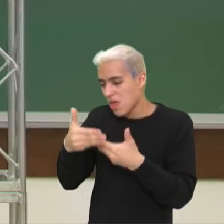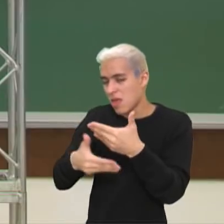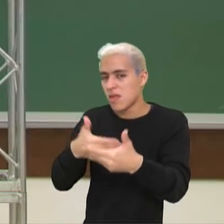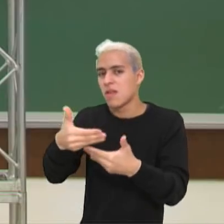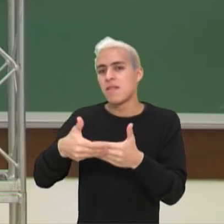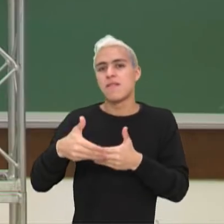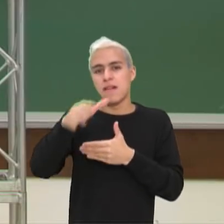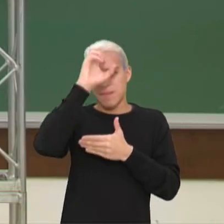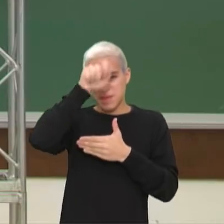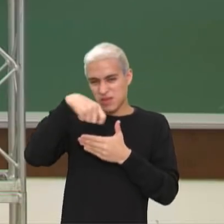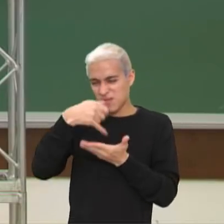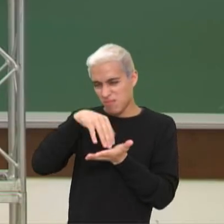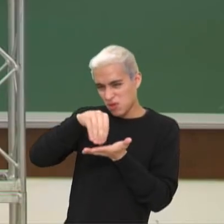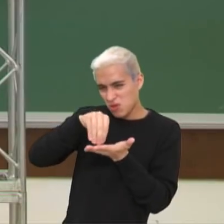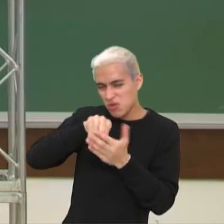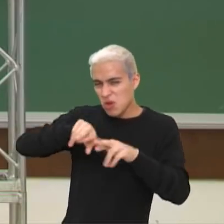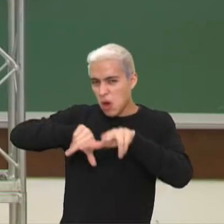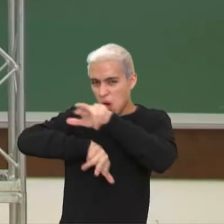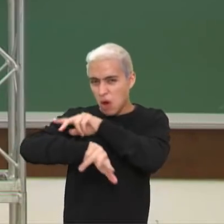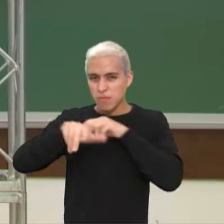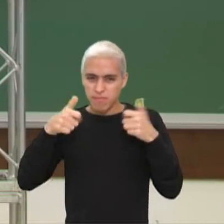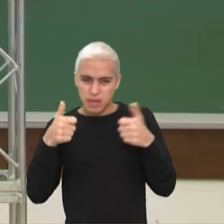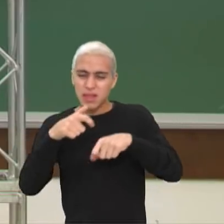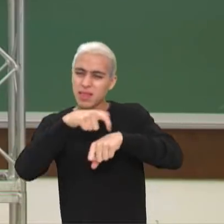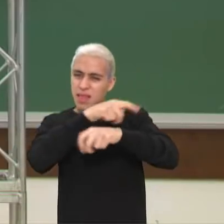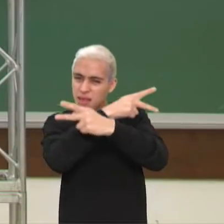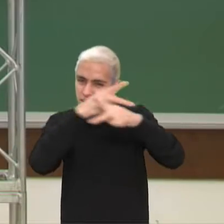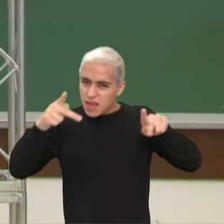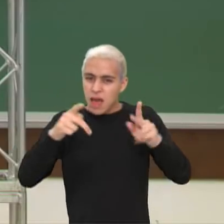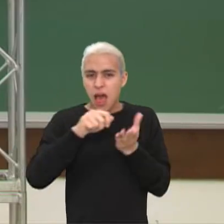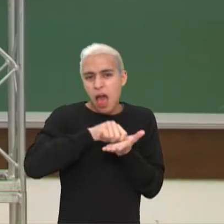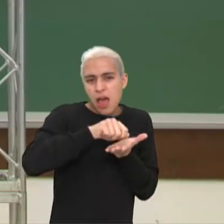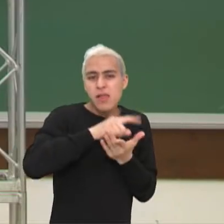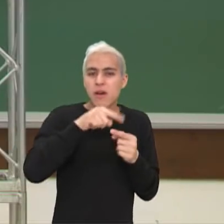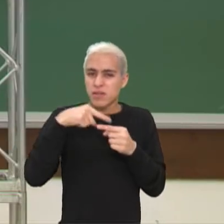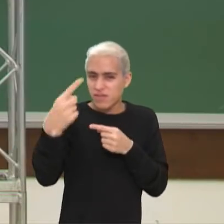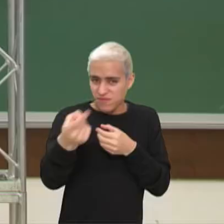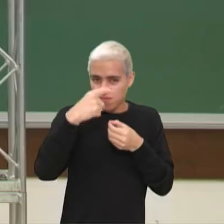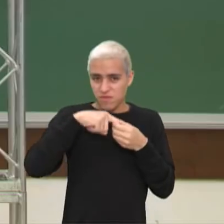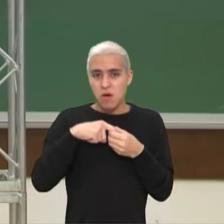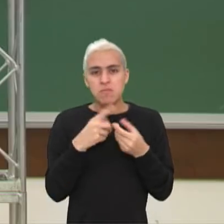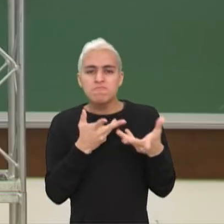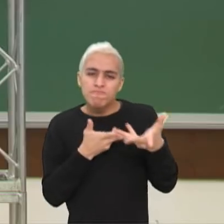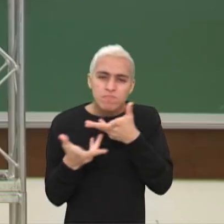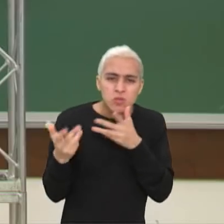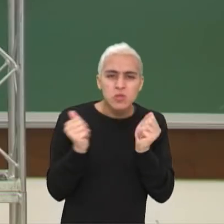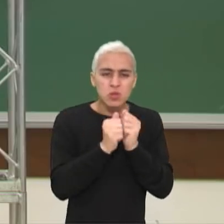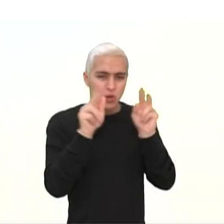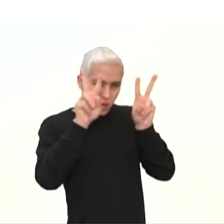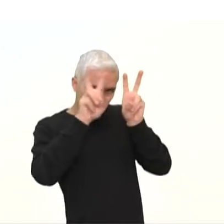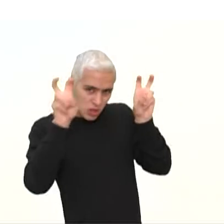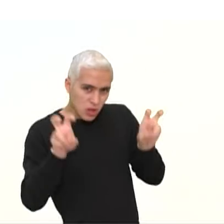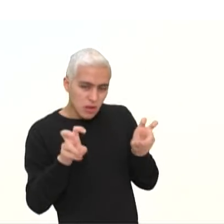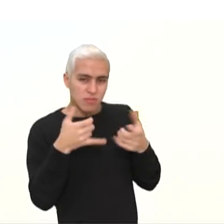daqui para frente, ok? Então eu vou deixar um tempinho para vocês anotem e a gente já volta para a gente estar conversando sobre o jogo aí.